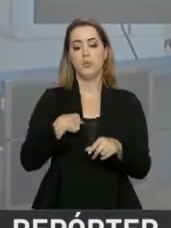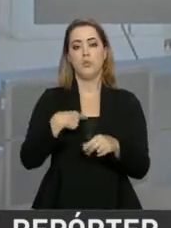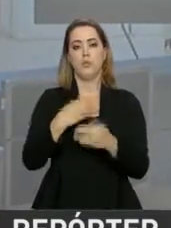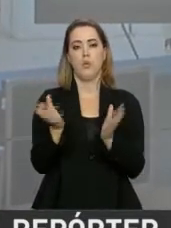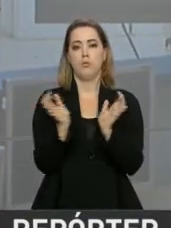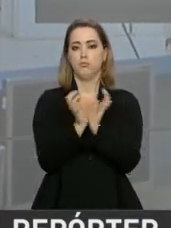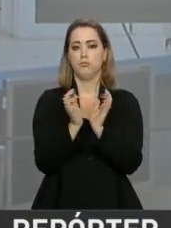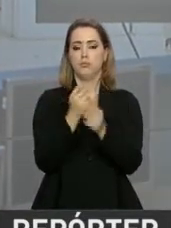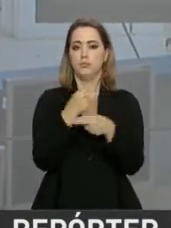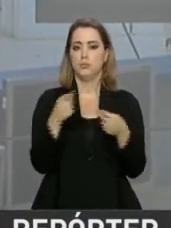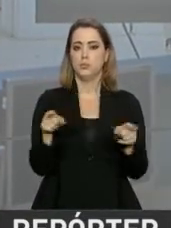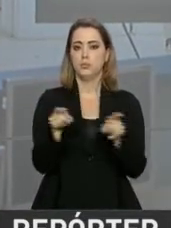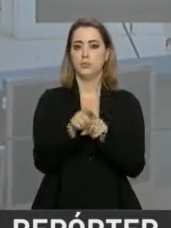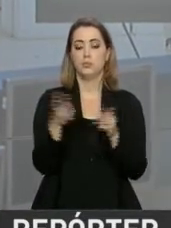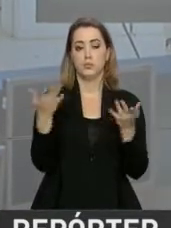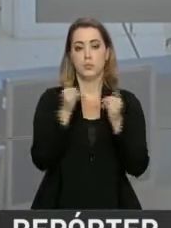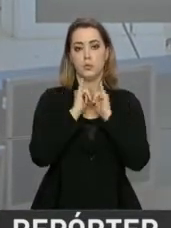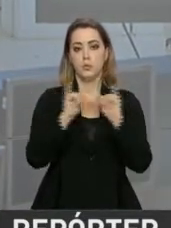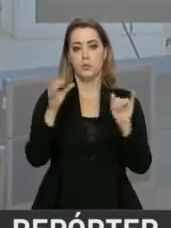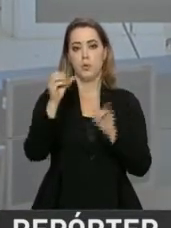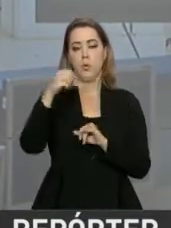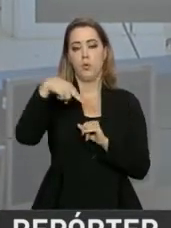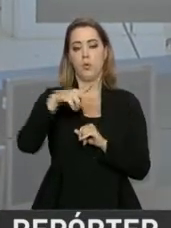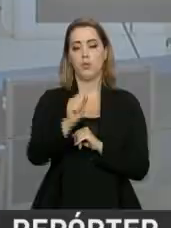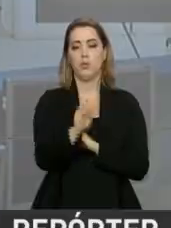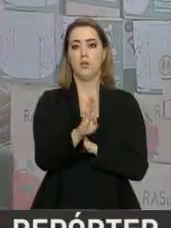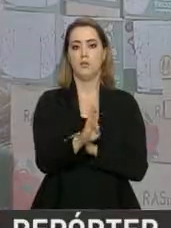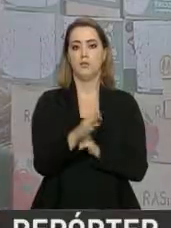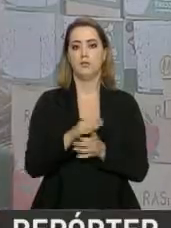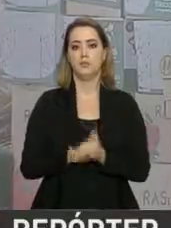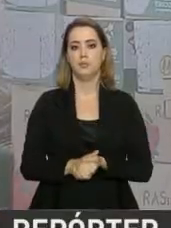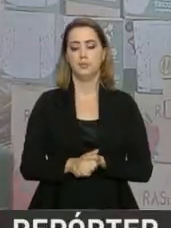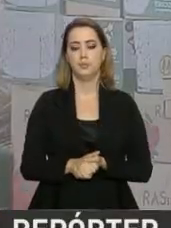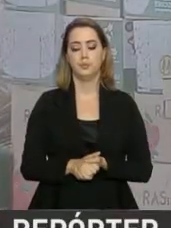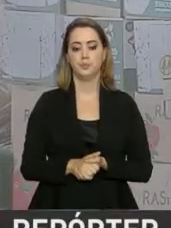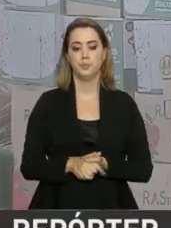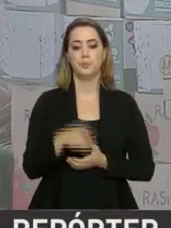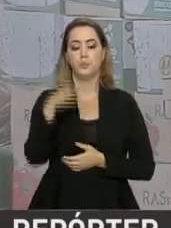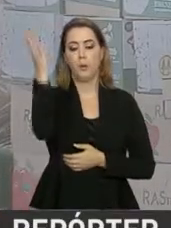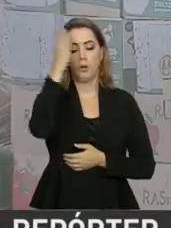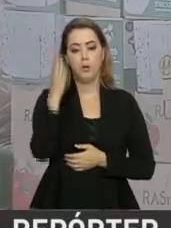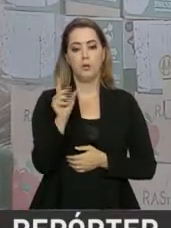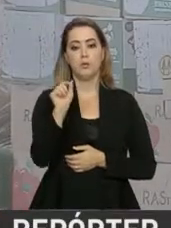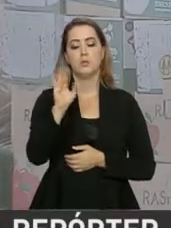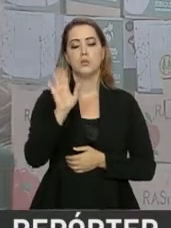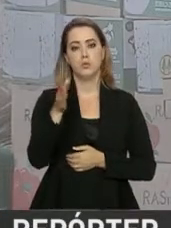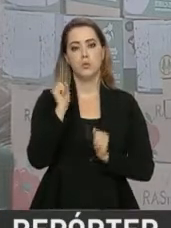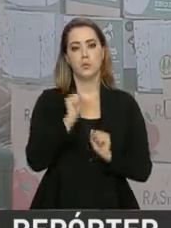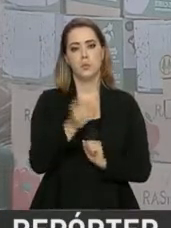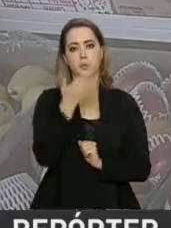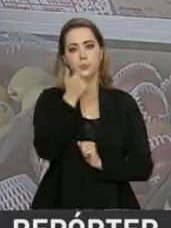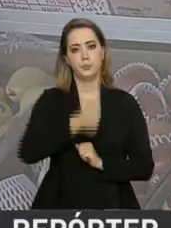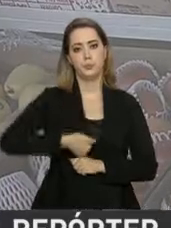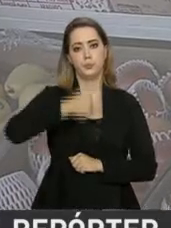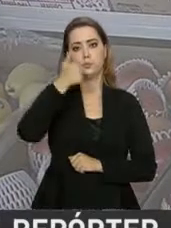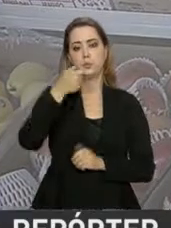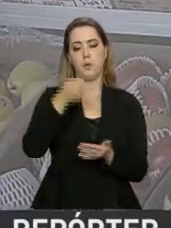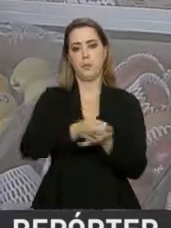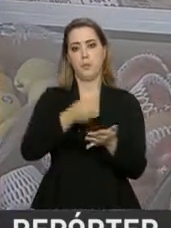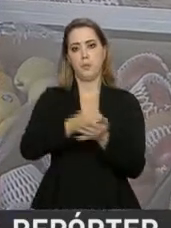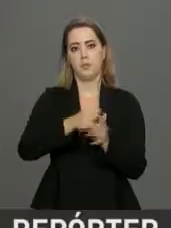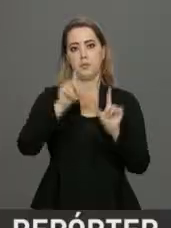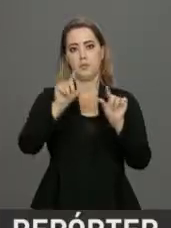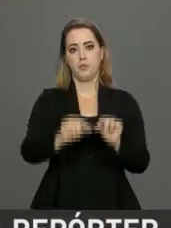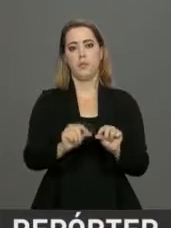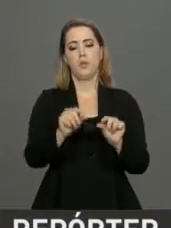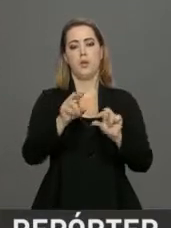hoje pela conab companhia nacional de abastecimento o brasileiro já pode comer melhor pagando menos frutas e hortaliças